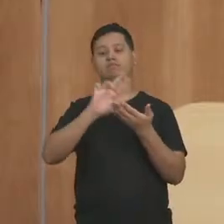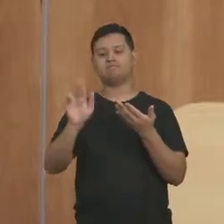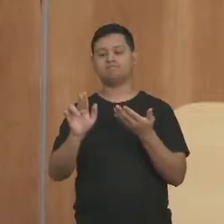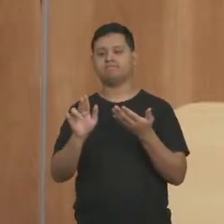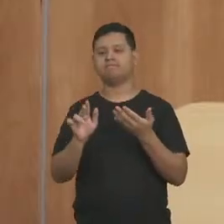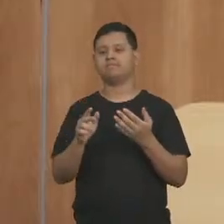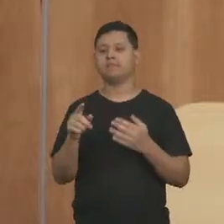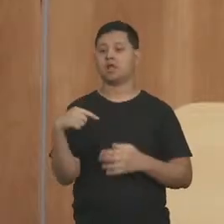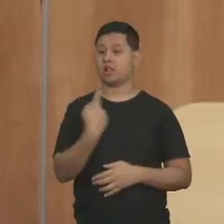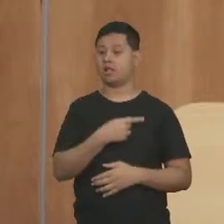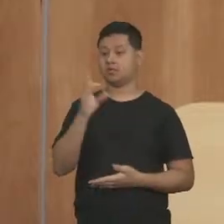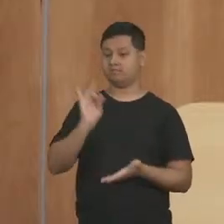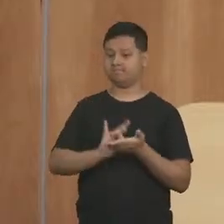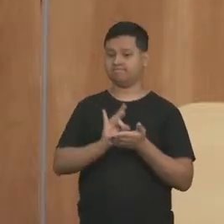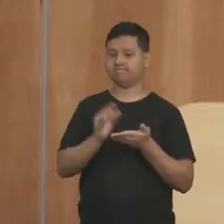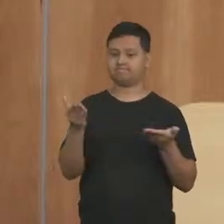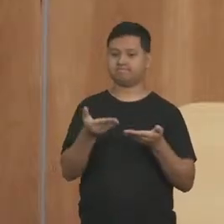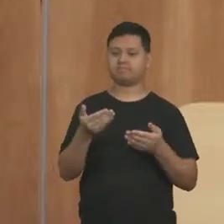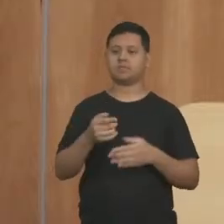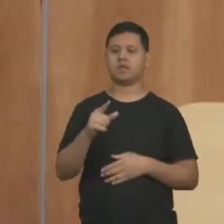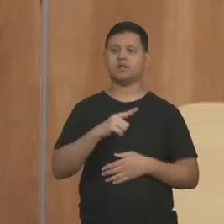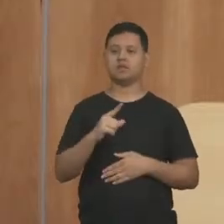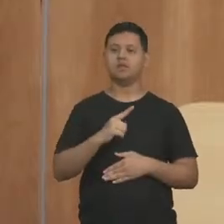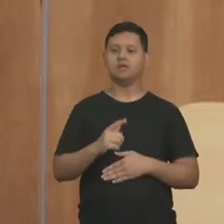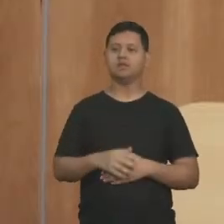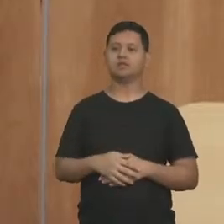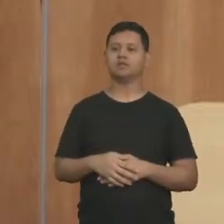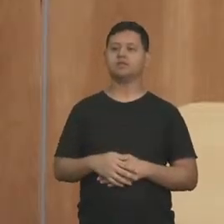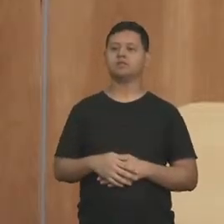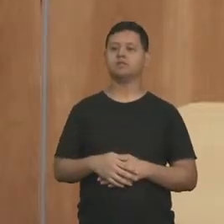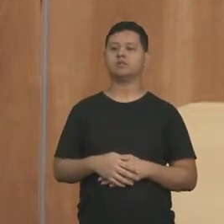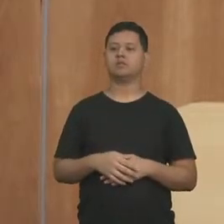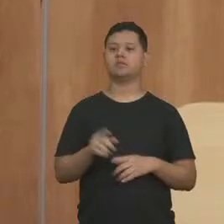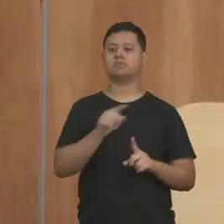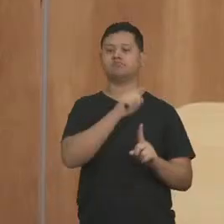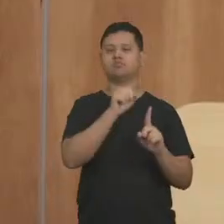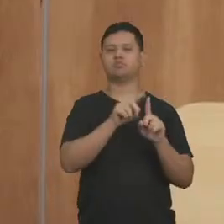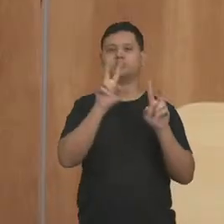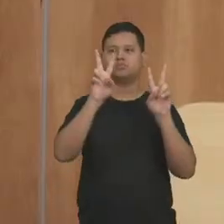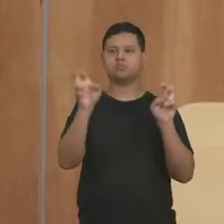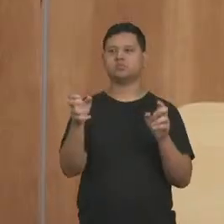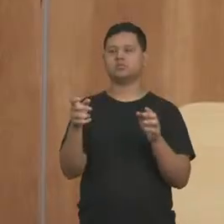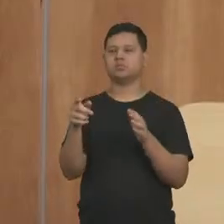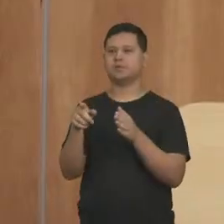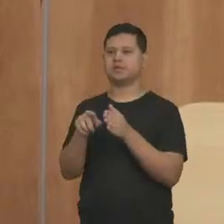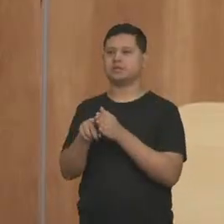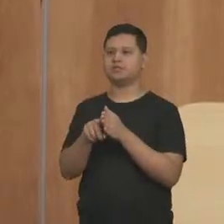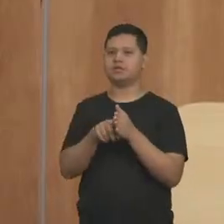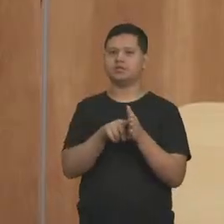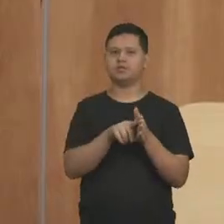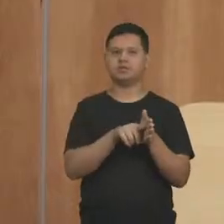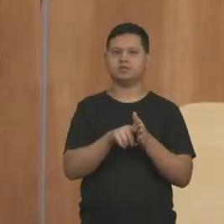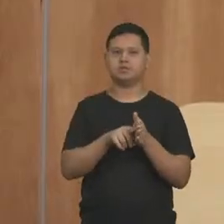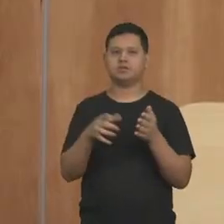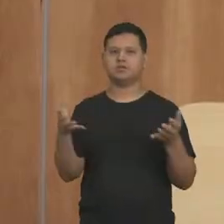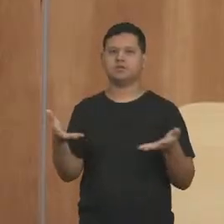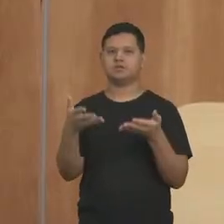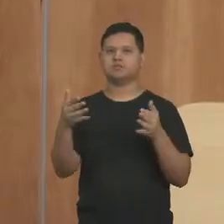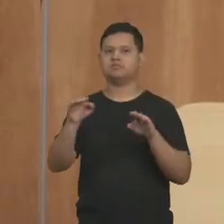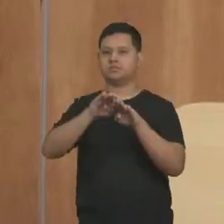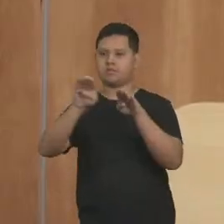a nossa realidade hoje. Nós temos um modelo econômico baseado em exploração e desigualdade, catástrofe